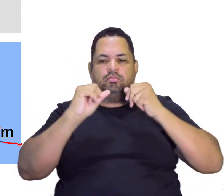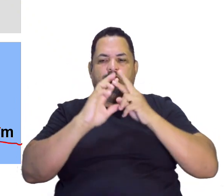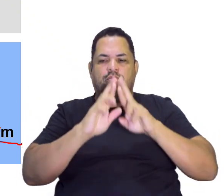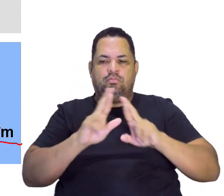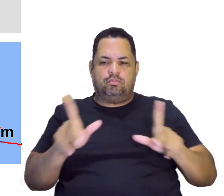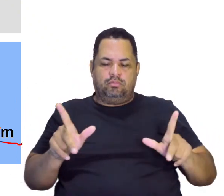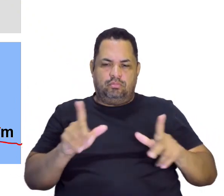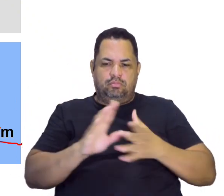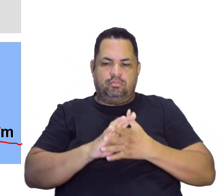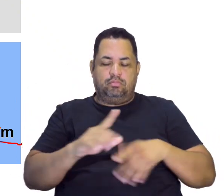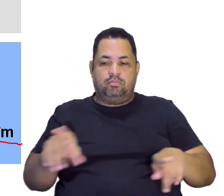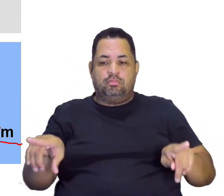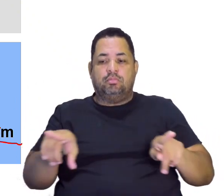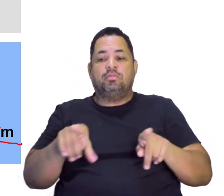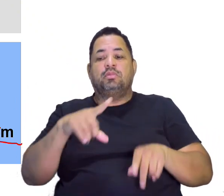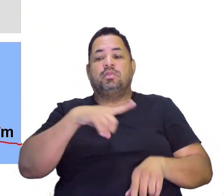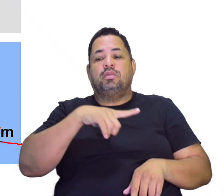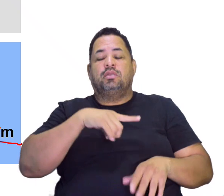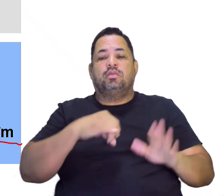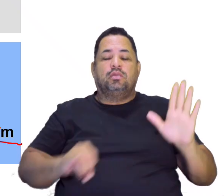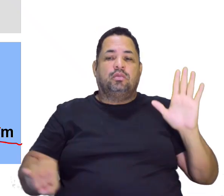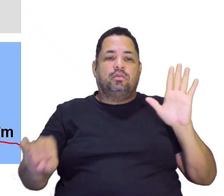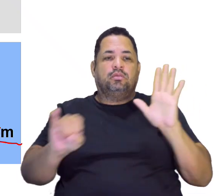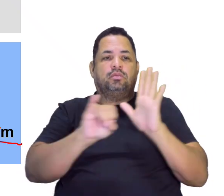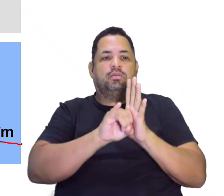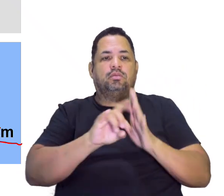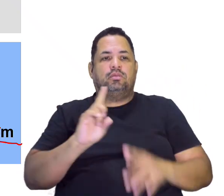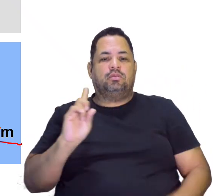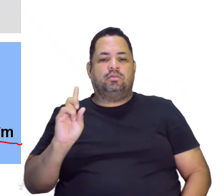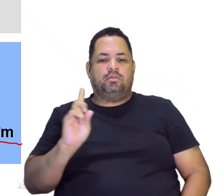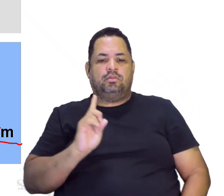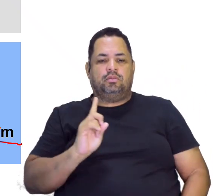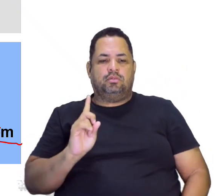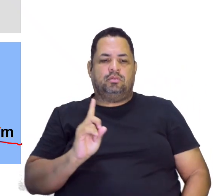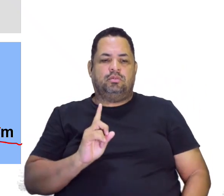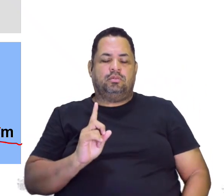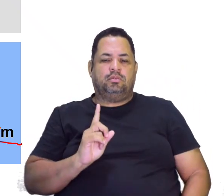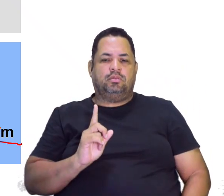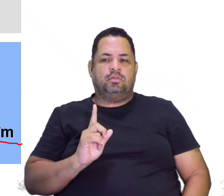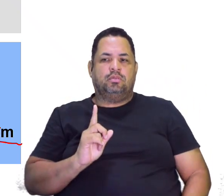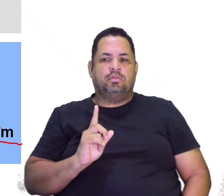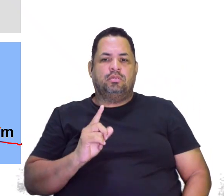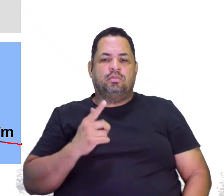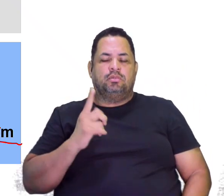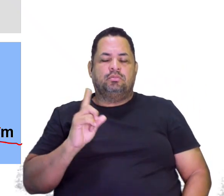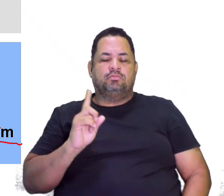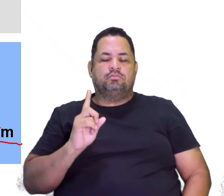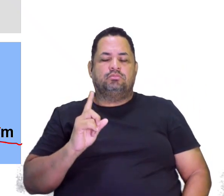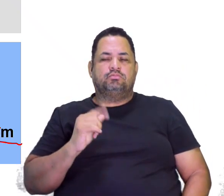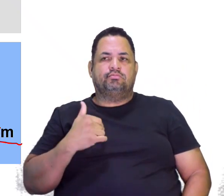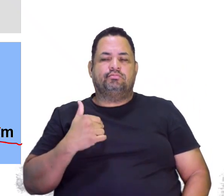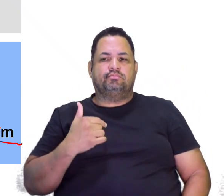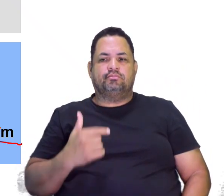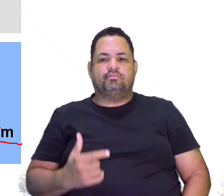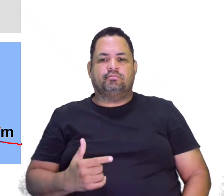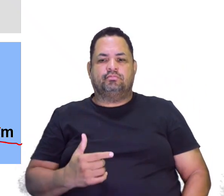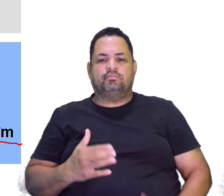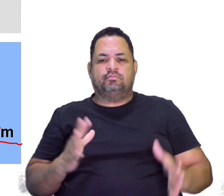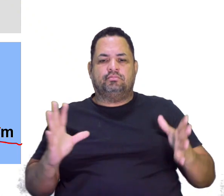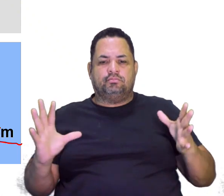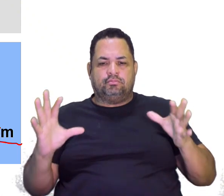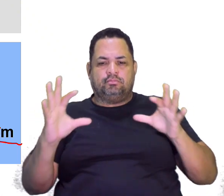diferente tinha uma identidade brasileira já não era mais eh já não era mais eh